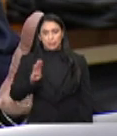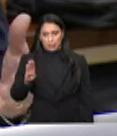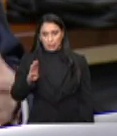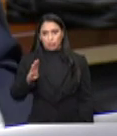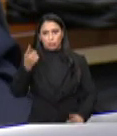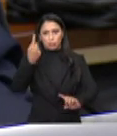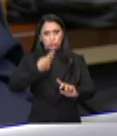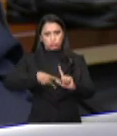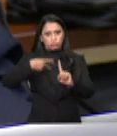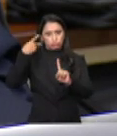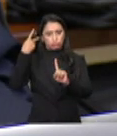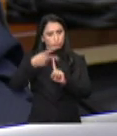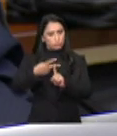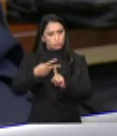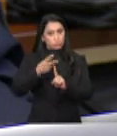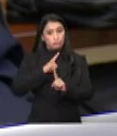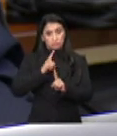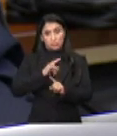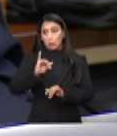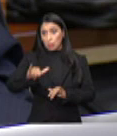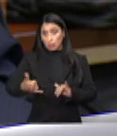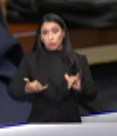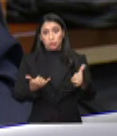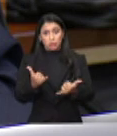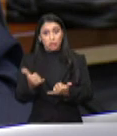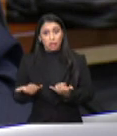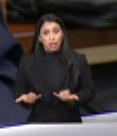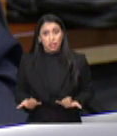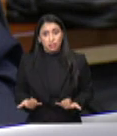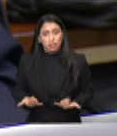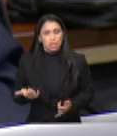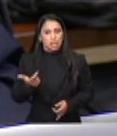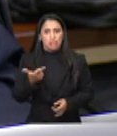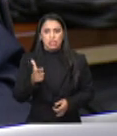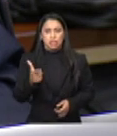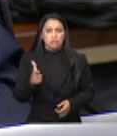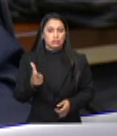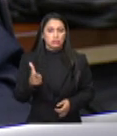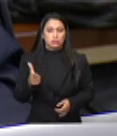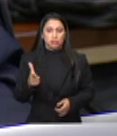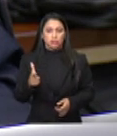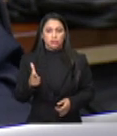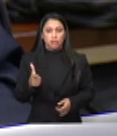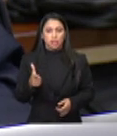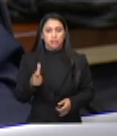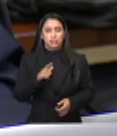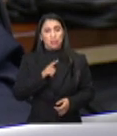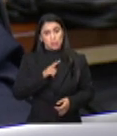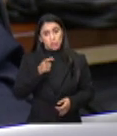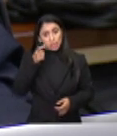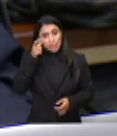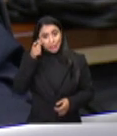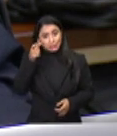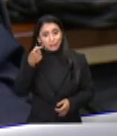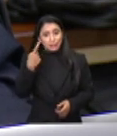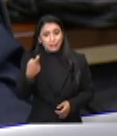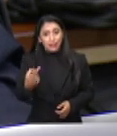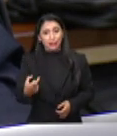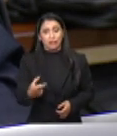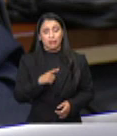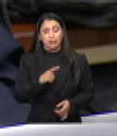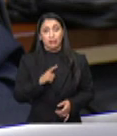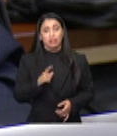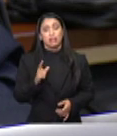simplesmente dando a elas as oportunidades que não tiveram, de modo que se não fosse por humanismo, poderia ser por interesse a